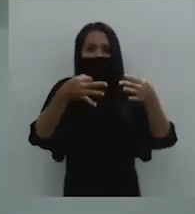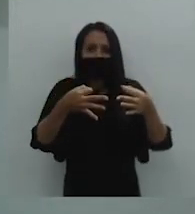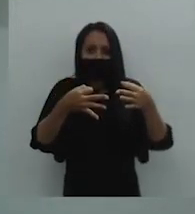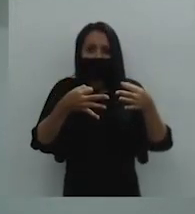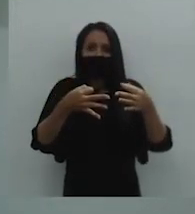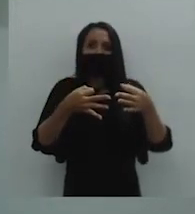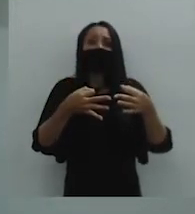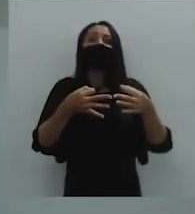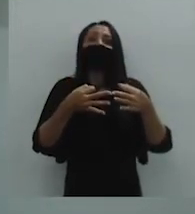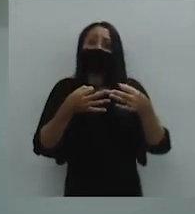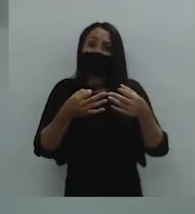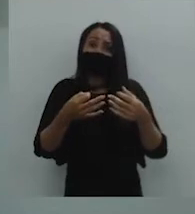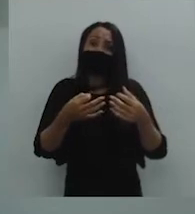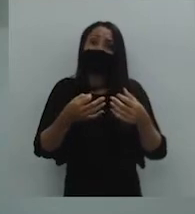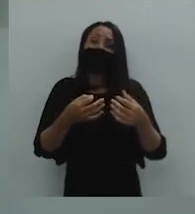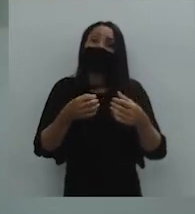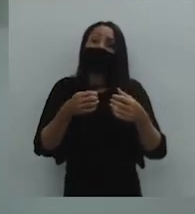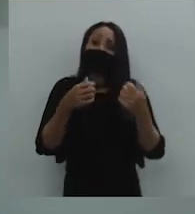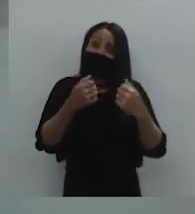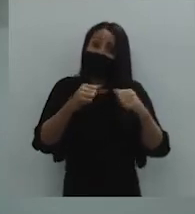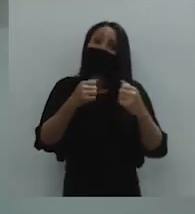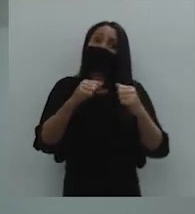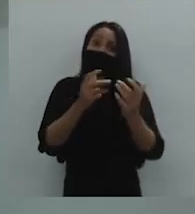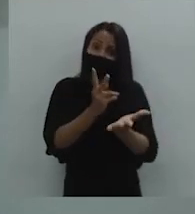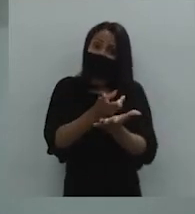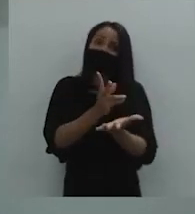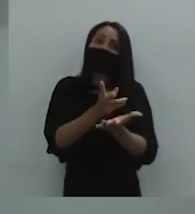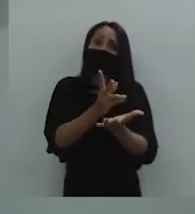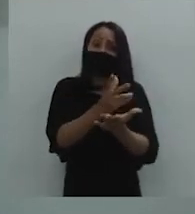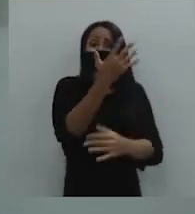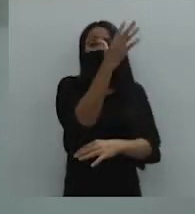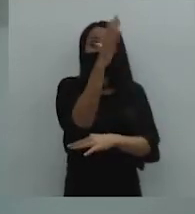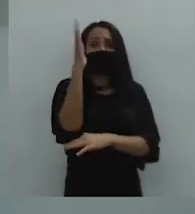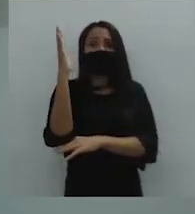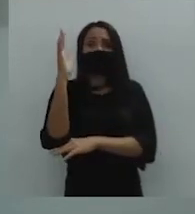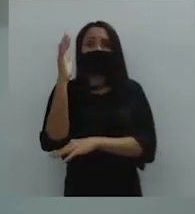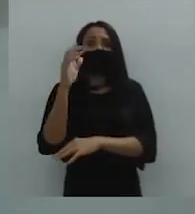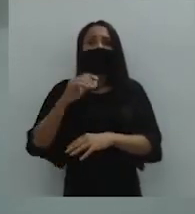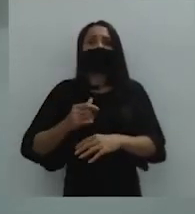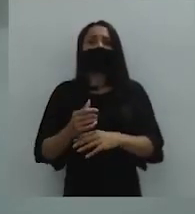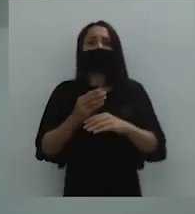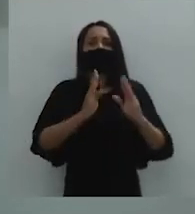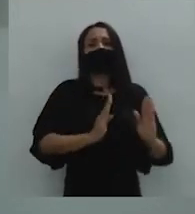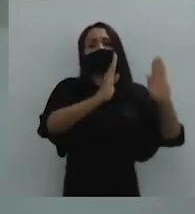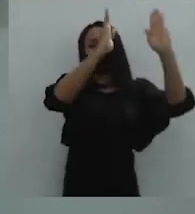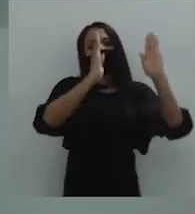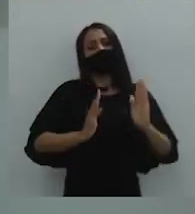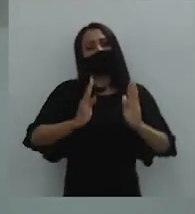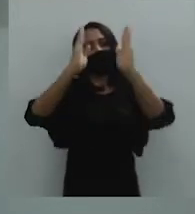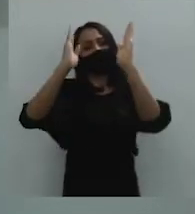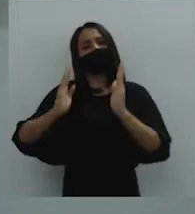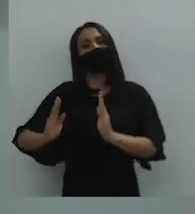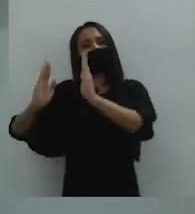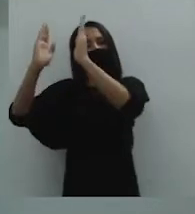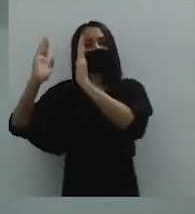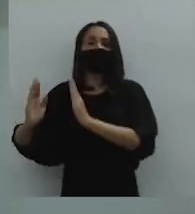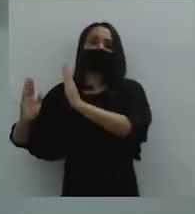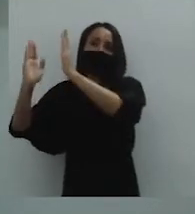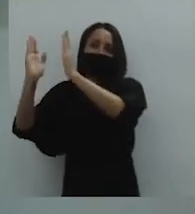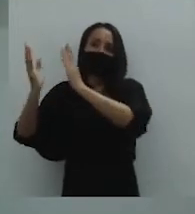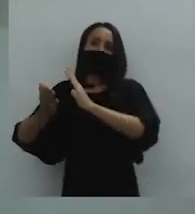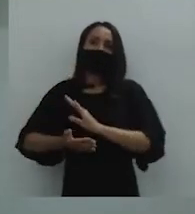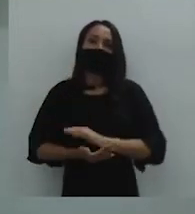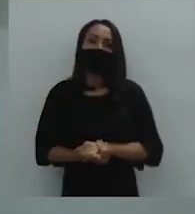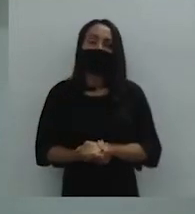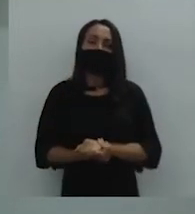se prevalecer e permanecer o natural. O restante ela foi toda urbanizada conforme as